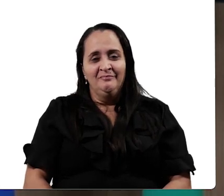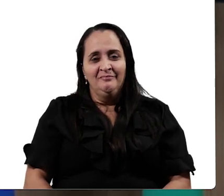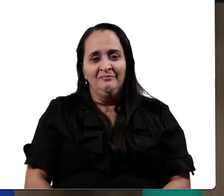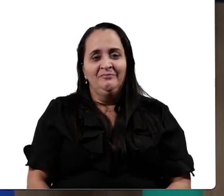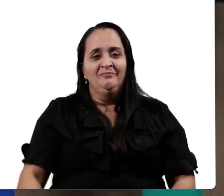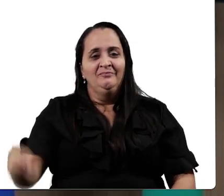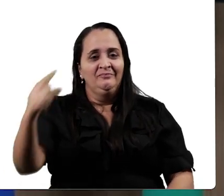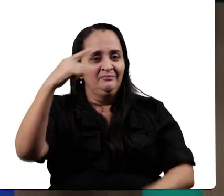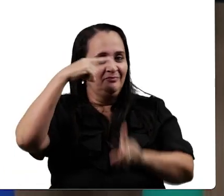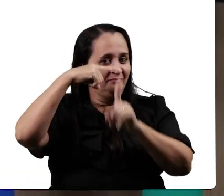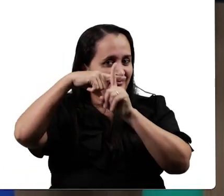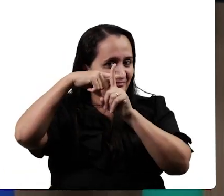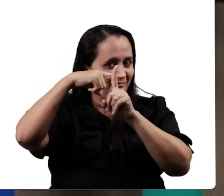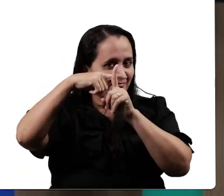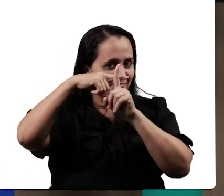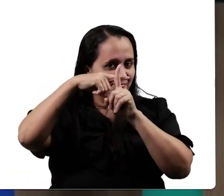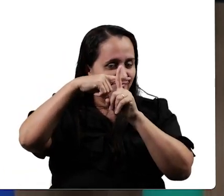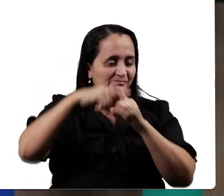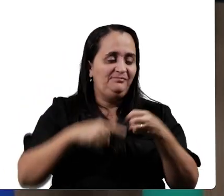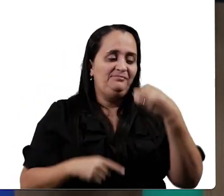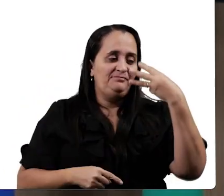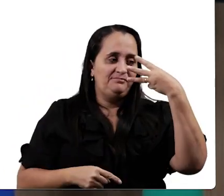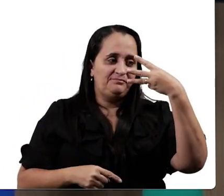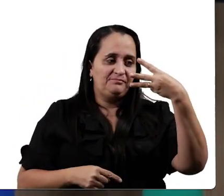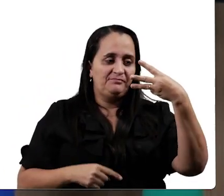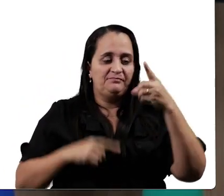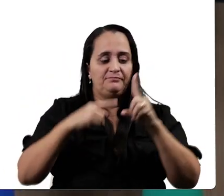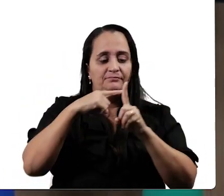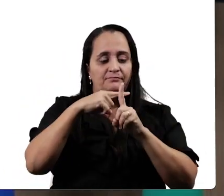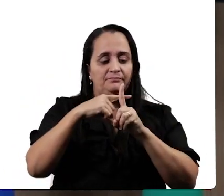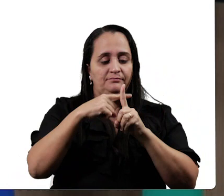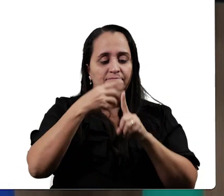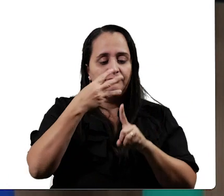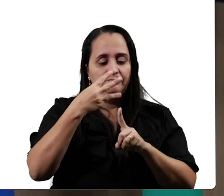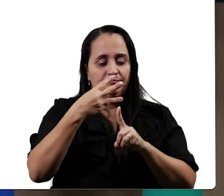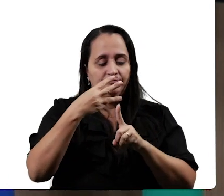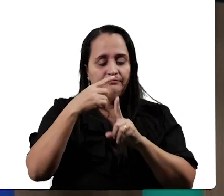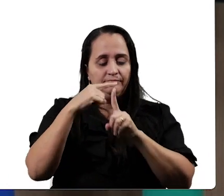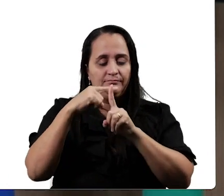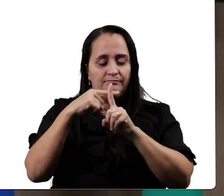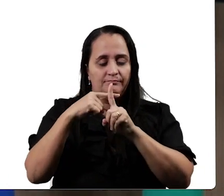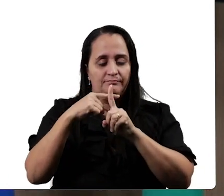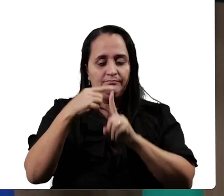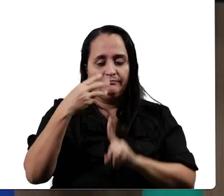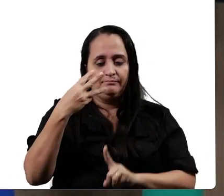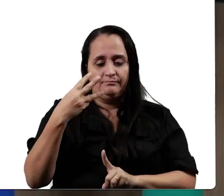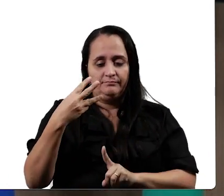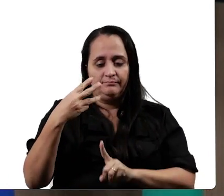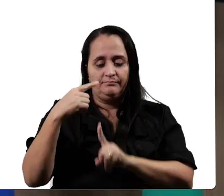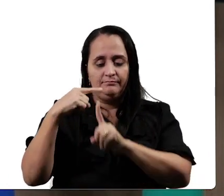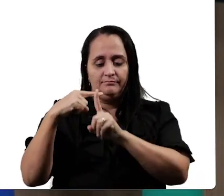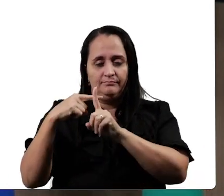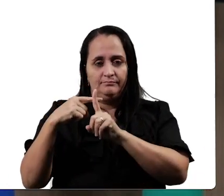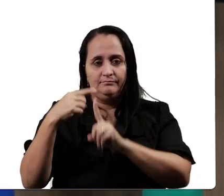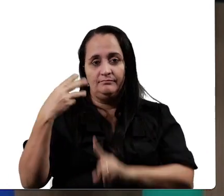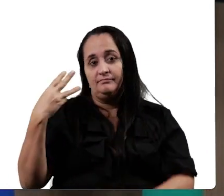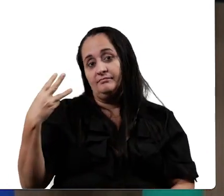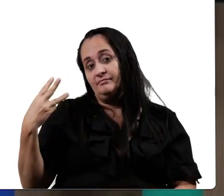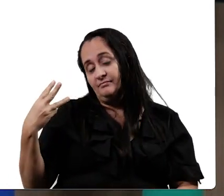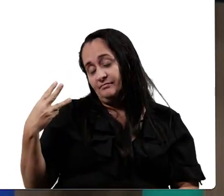quê 3 mais 3 mais 3